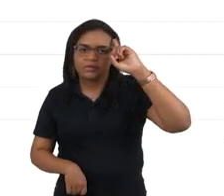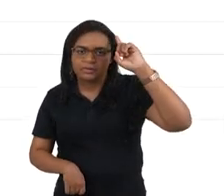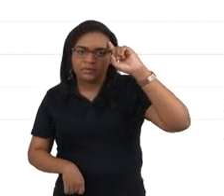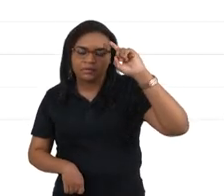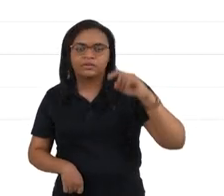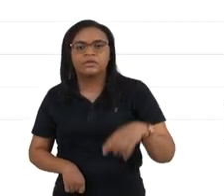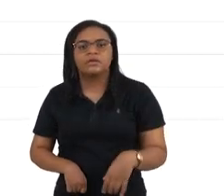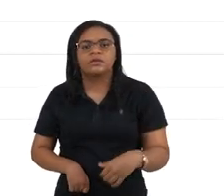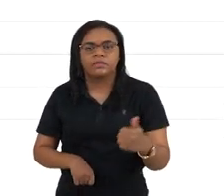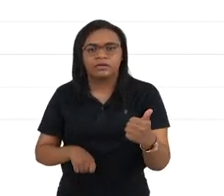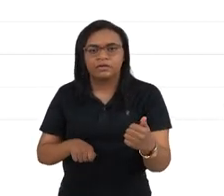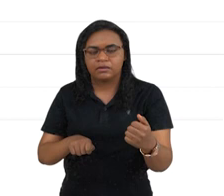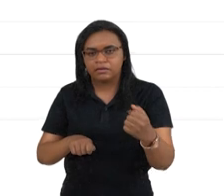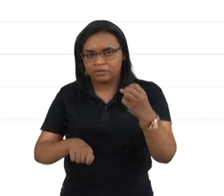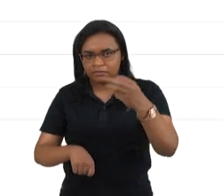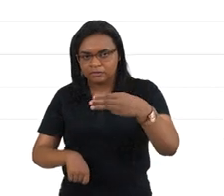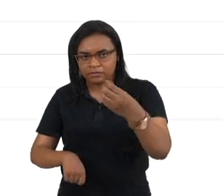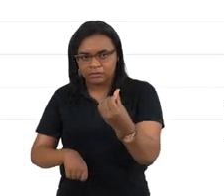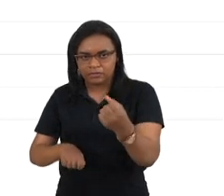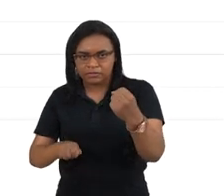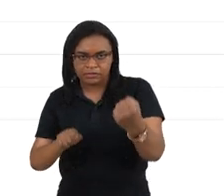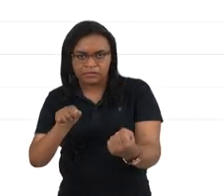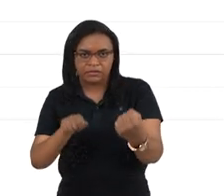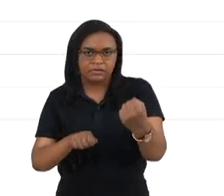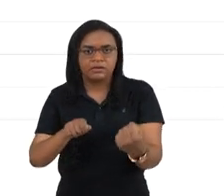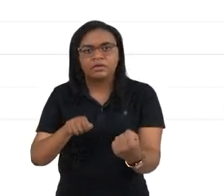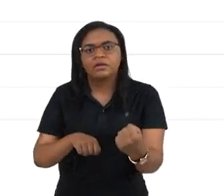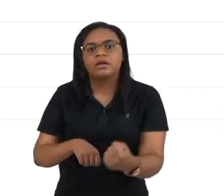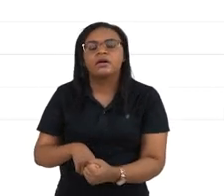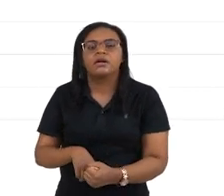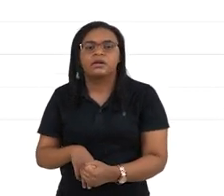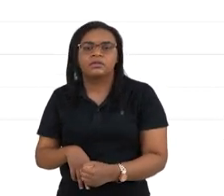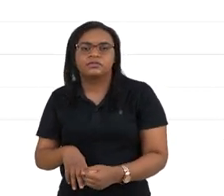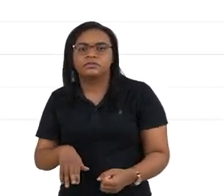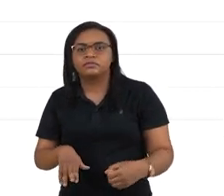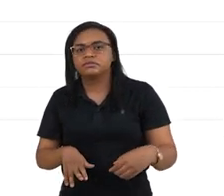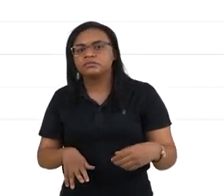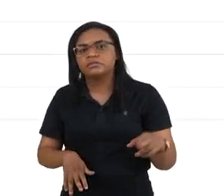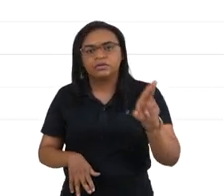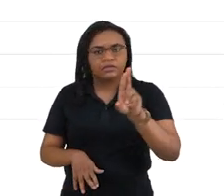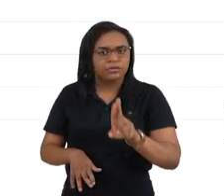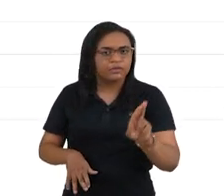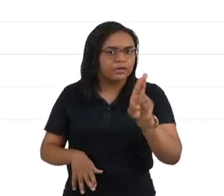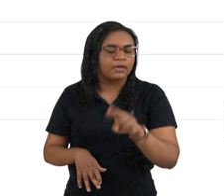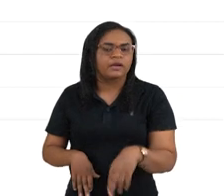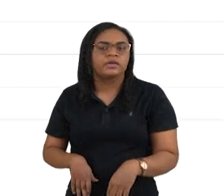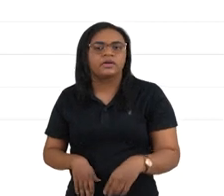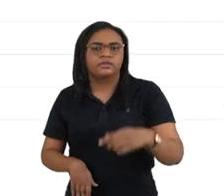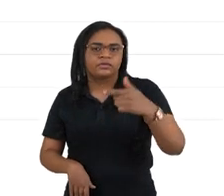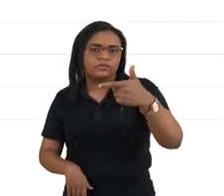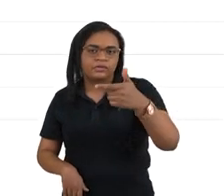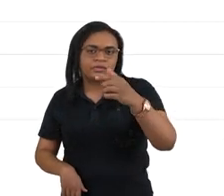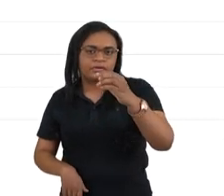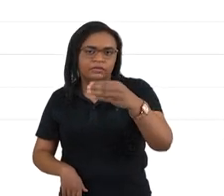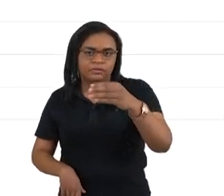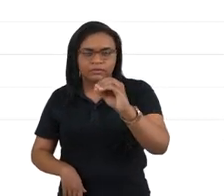uma frota de 36 táxis consumiria 240 mil litros? Aí nós